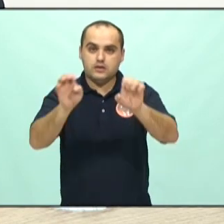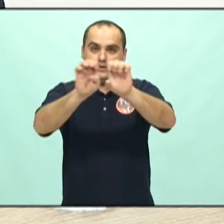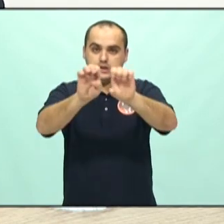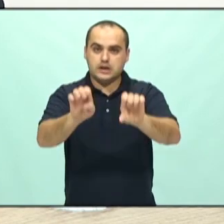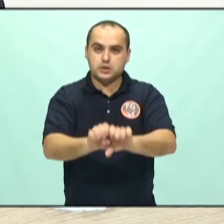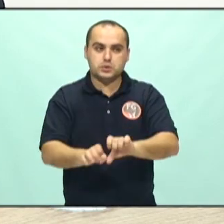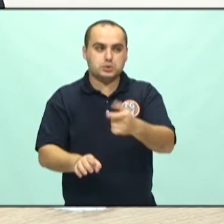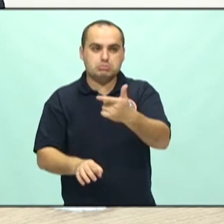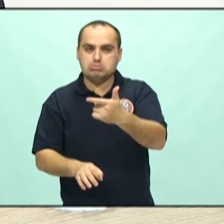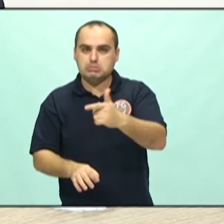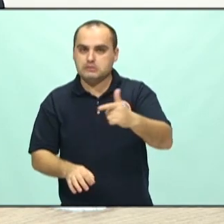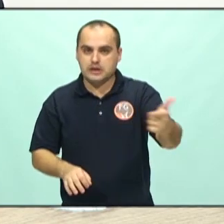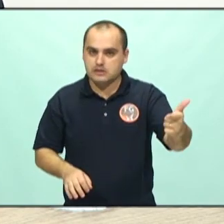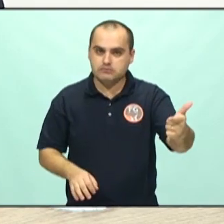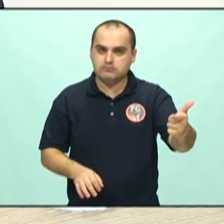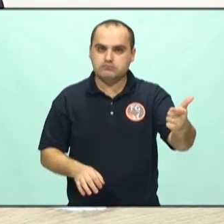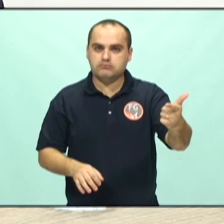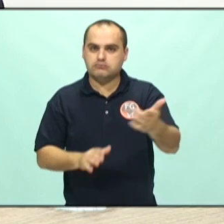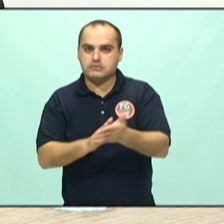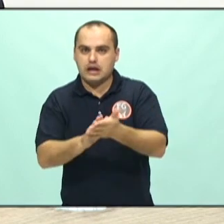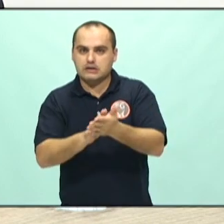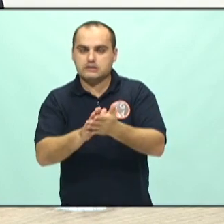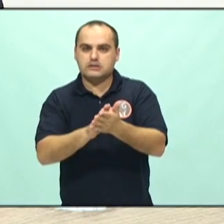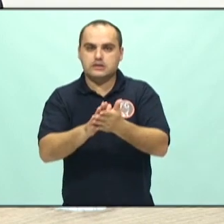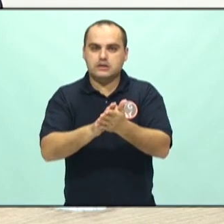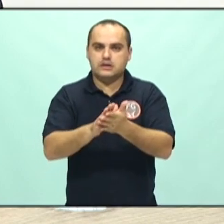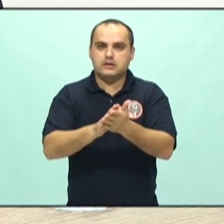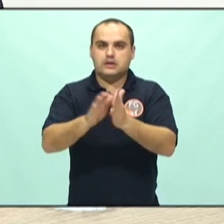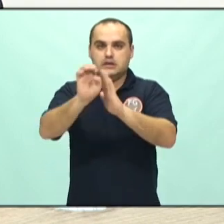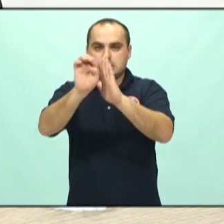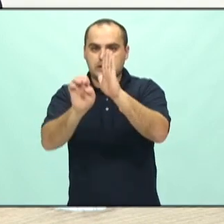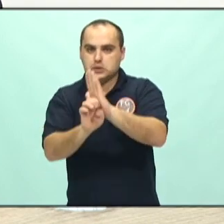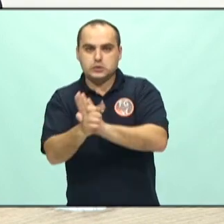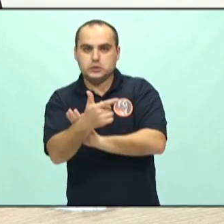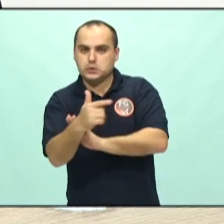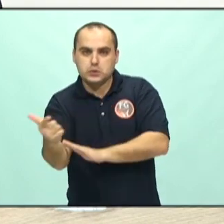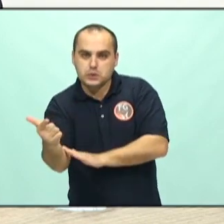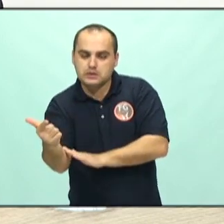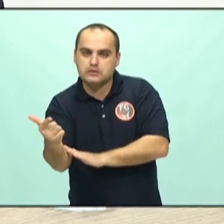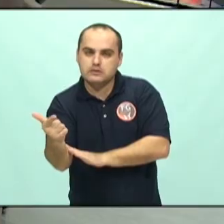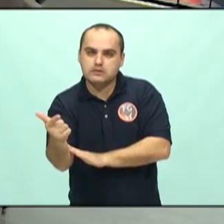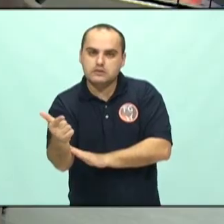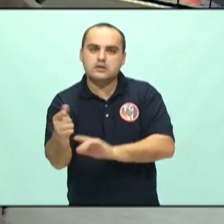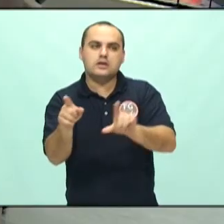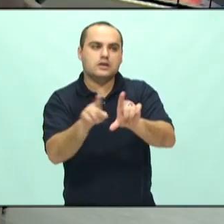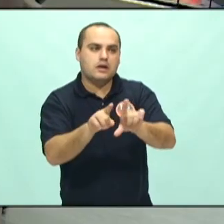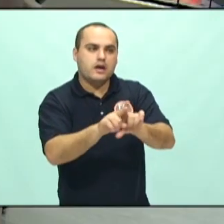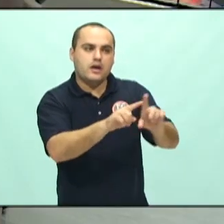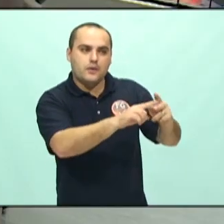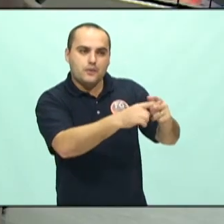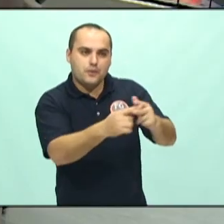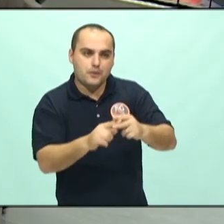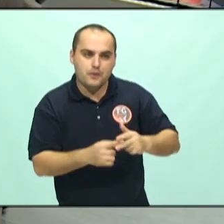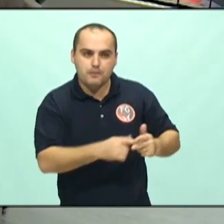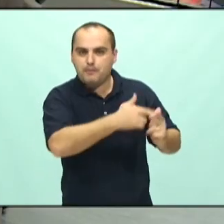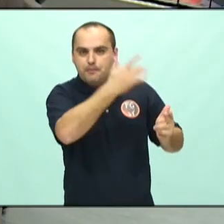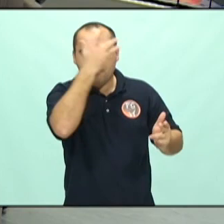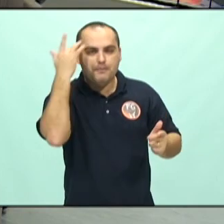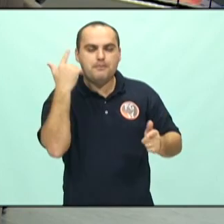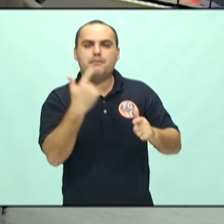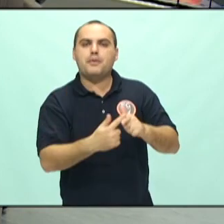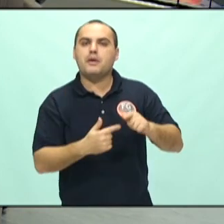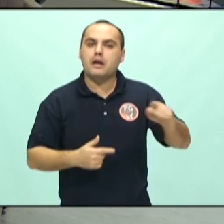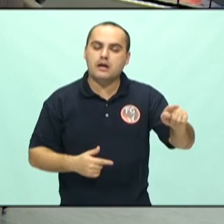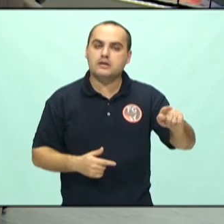servidor, e a gente tem batalhado para que isso ocorra, e também uma reforma de pessoal lá, porque nós temos